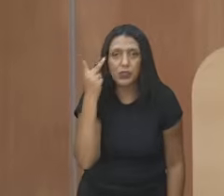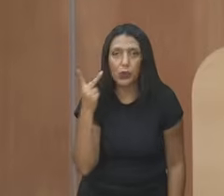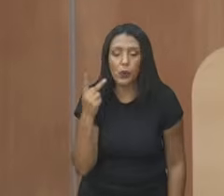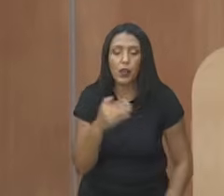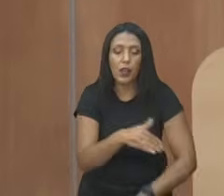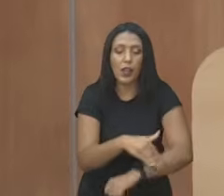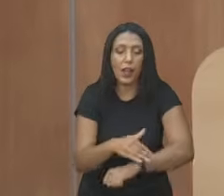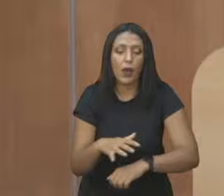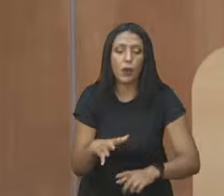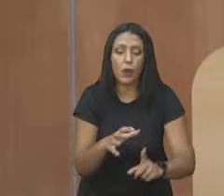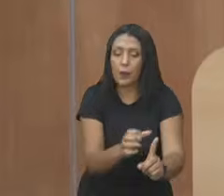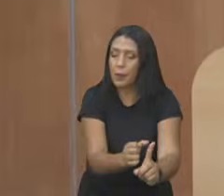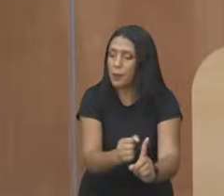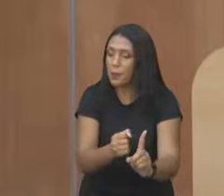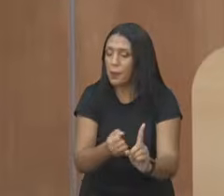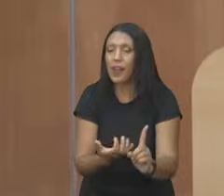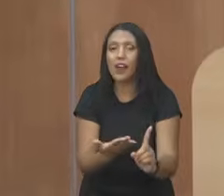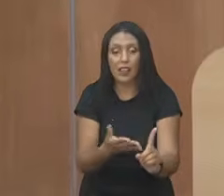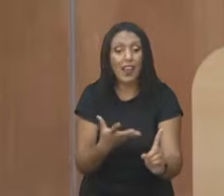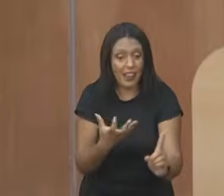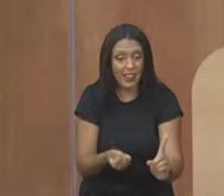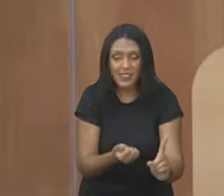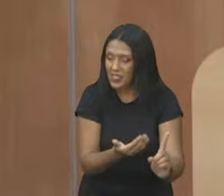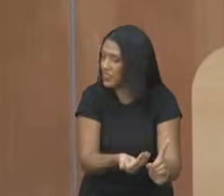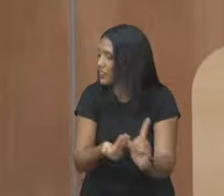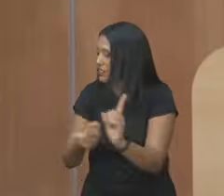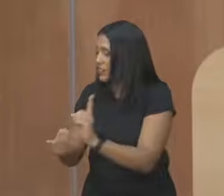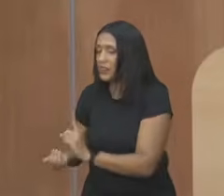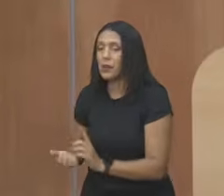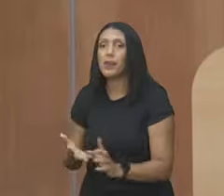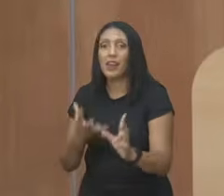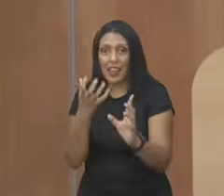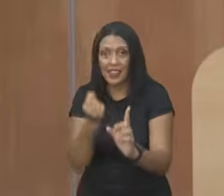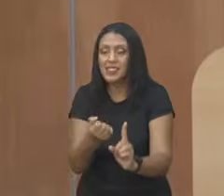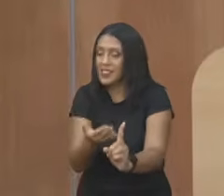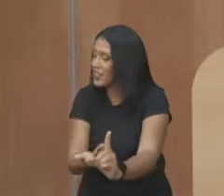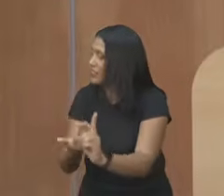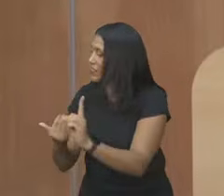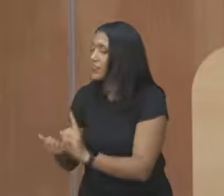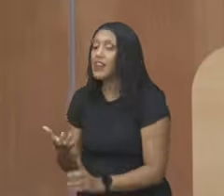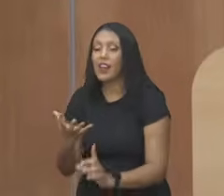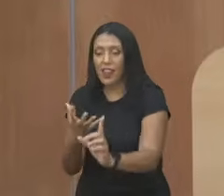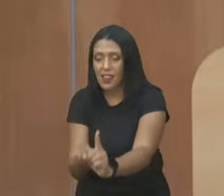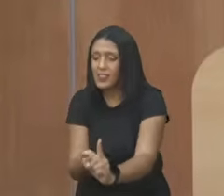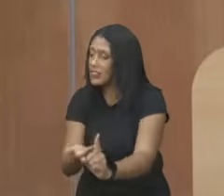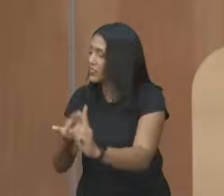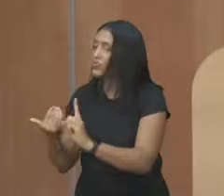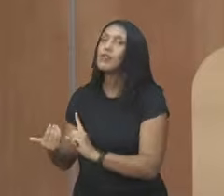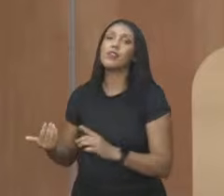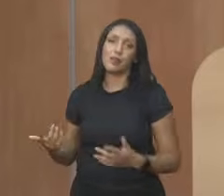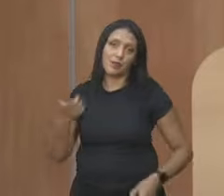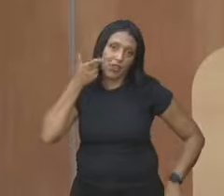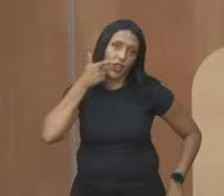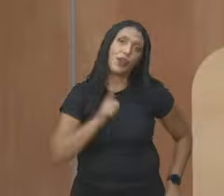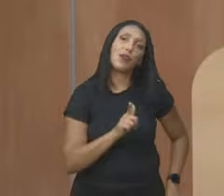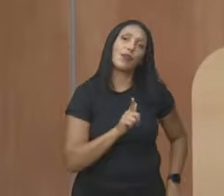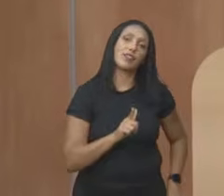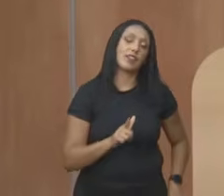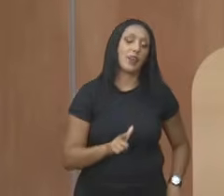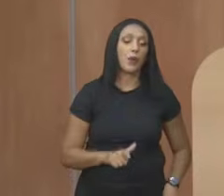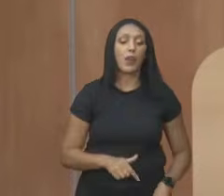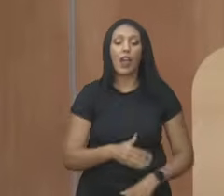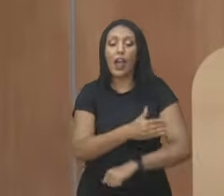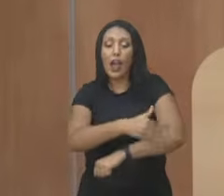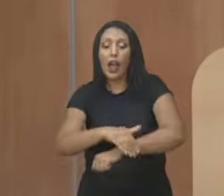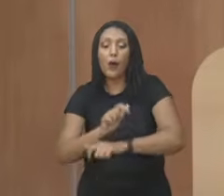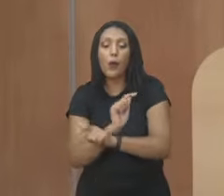sábado, direto toda a cidade dia de sábado. Eu venho do Parque Minha Lua de ônibus, chego no Mercadão e fico andando, vendo a